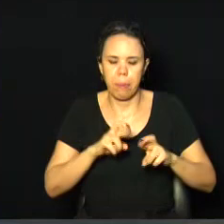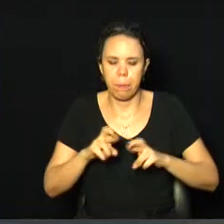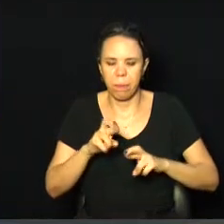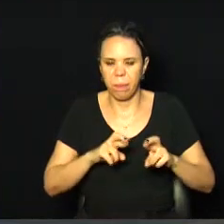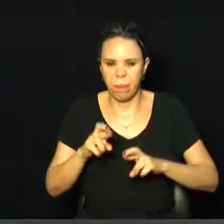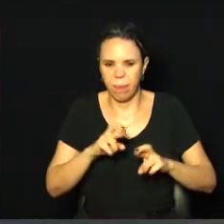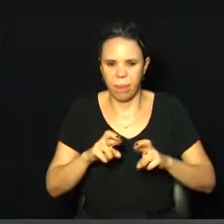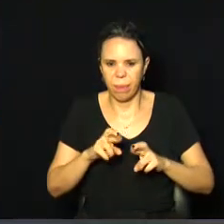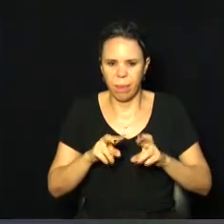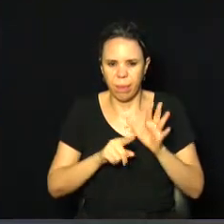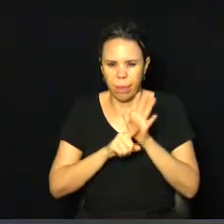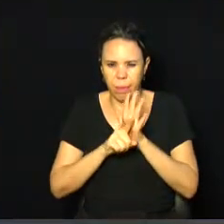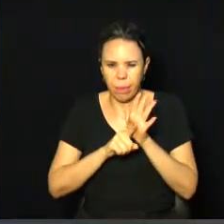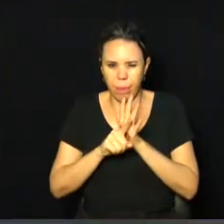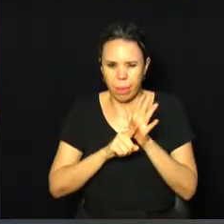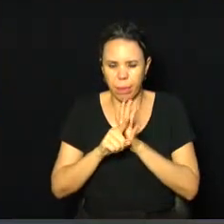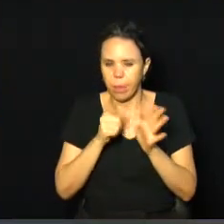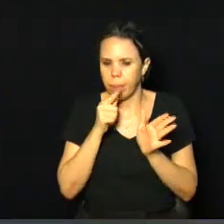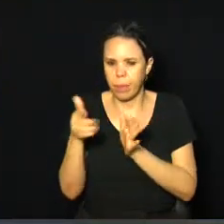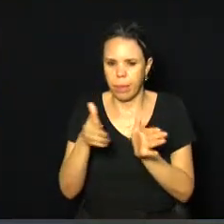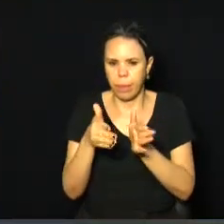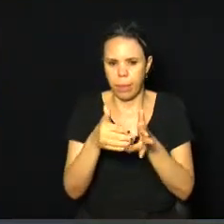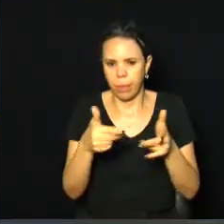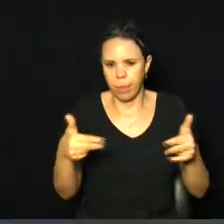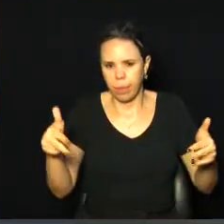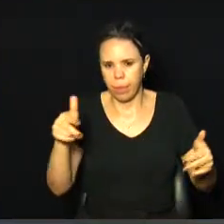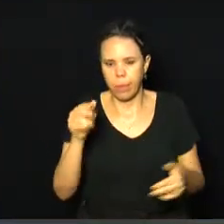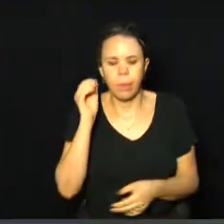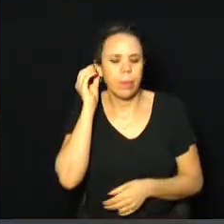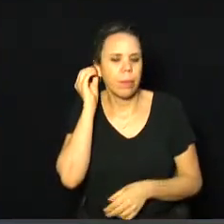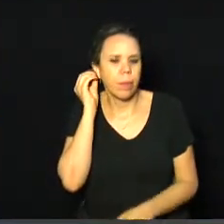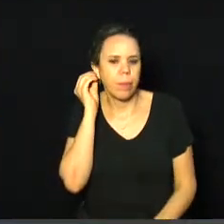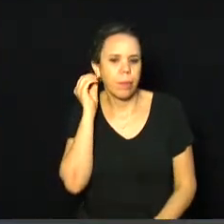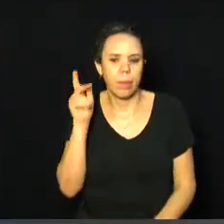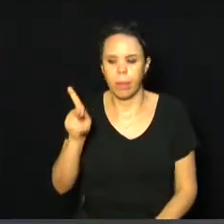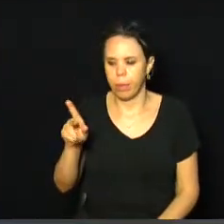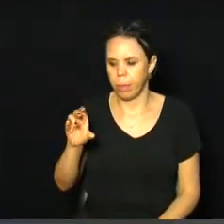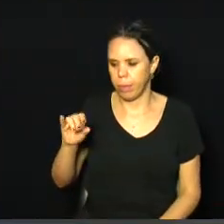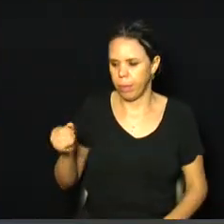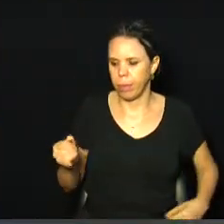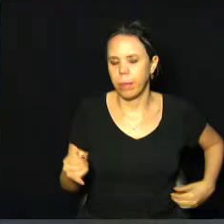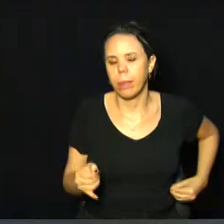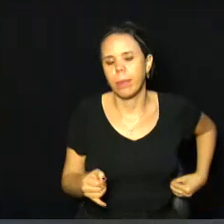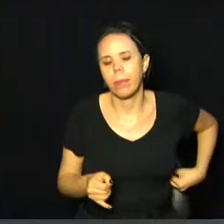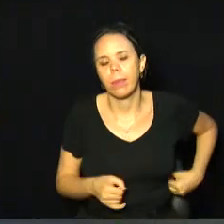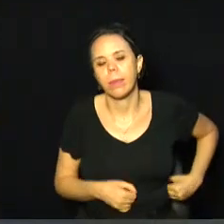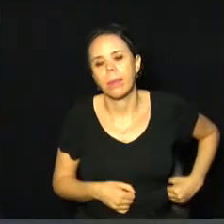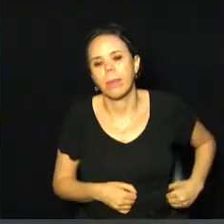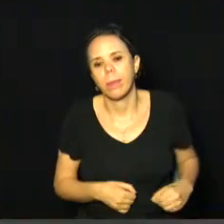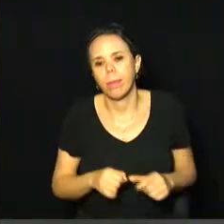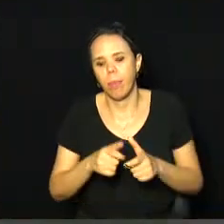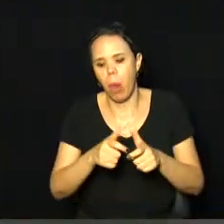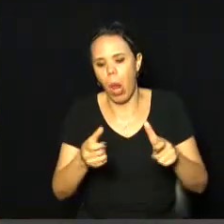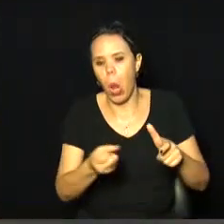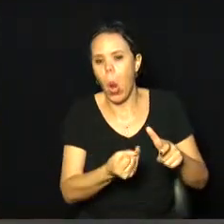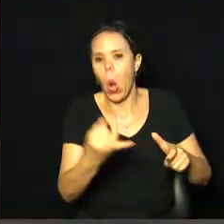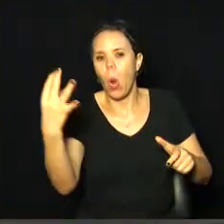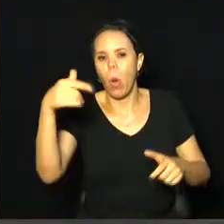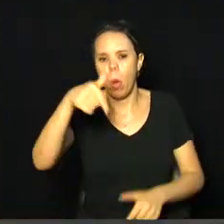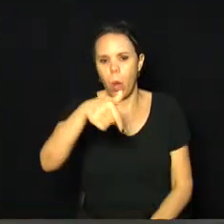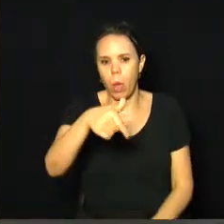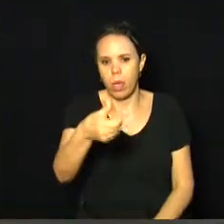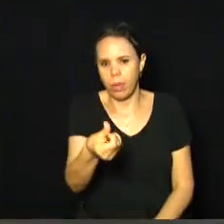e indicadores de recursos hídricos da bacia do PCJ. Uma bacia que compreende